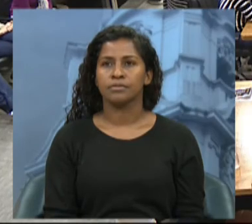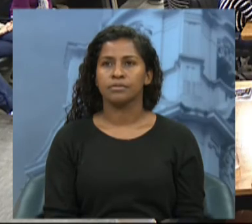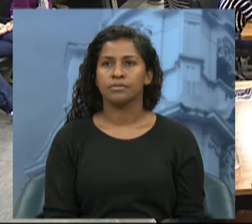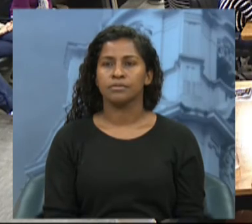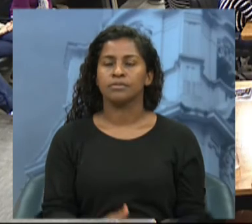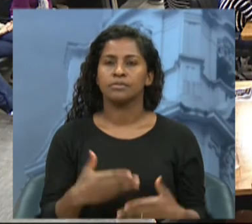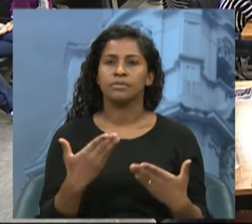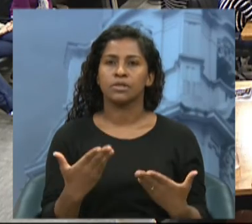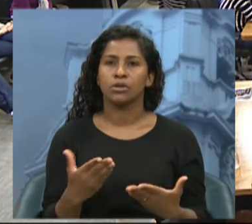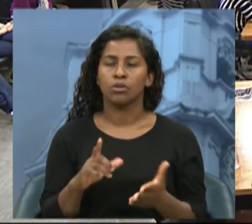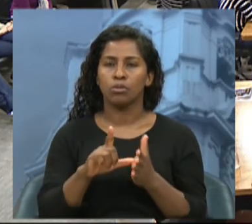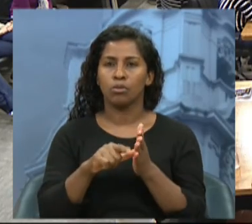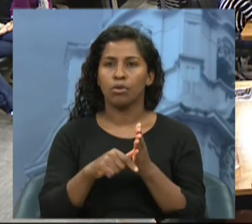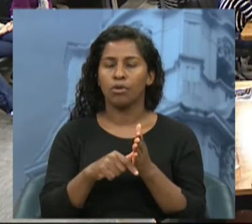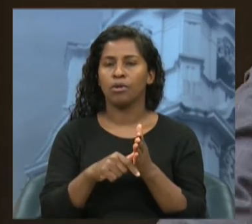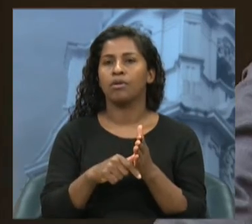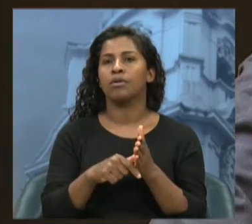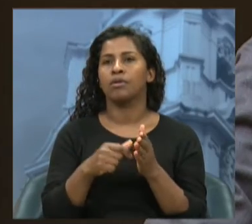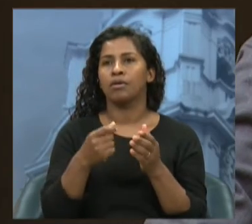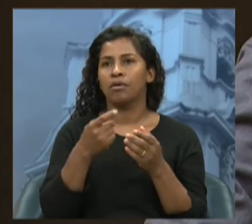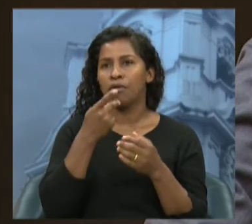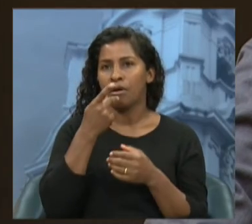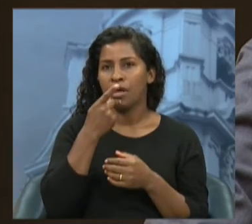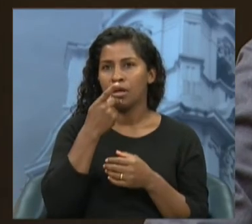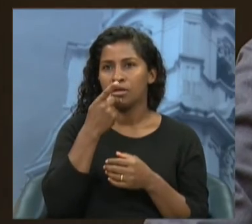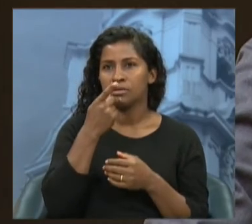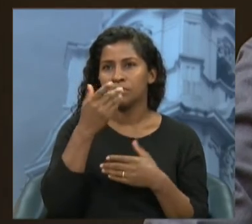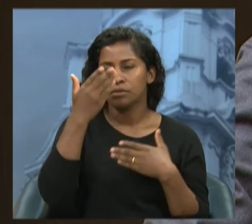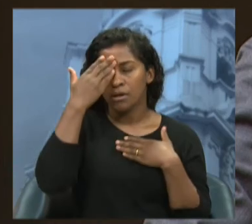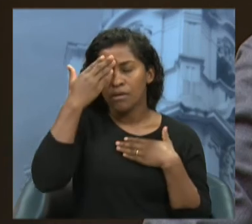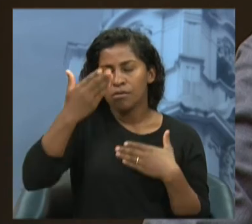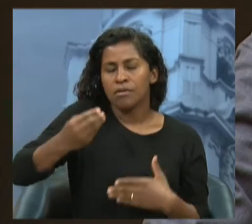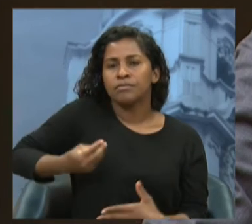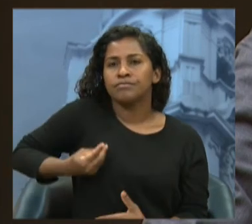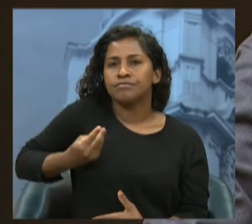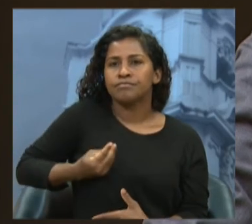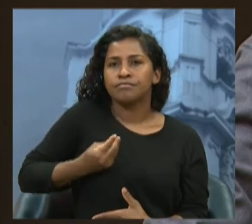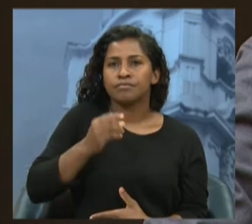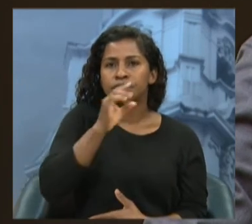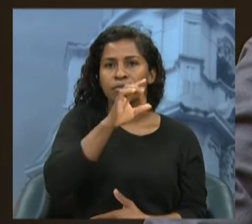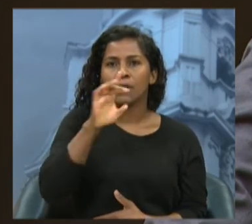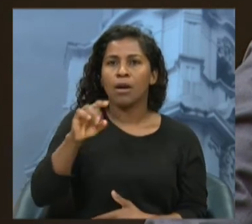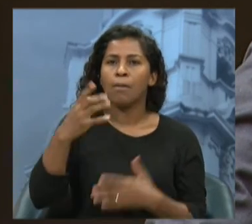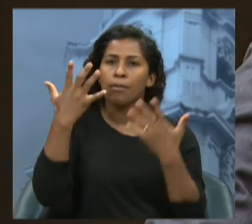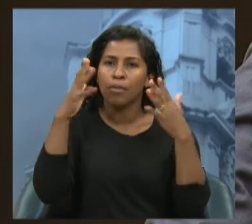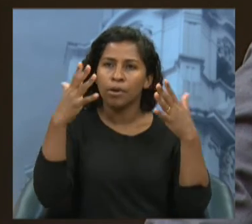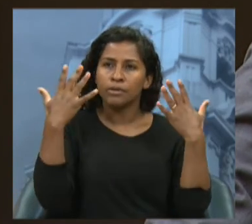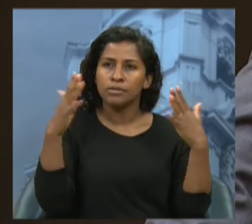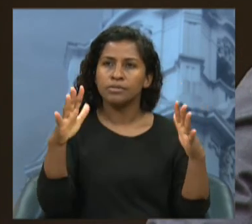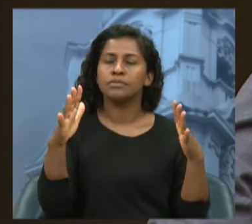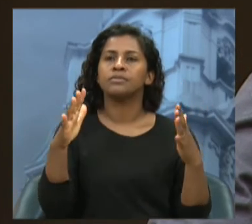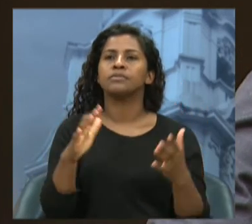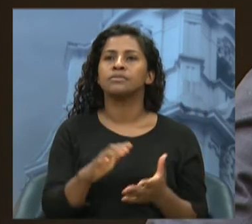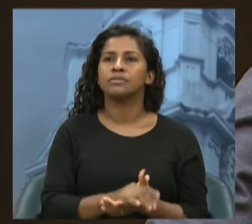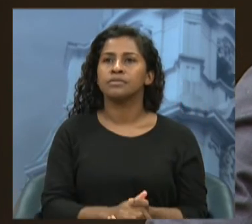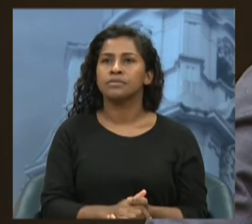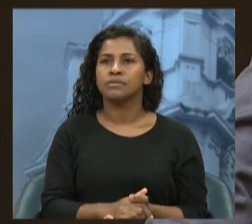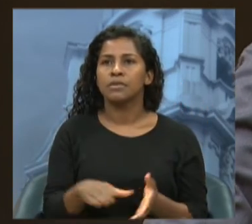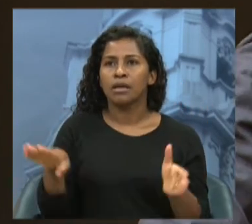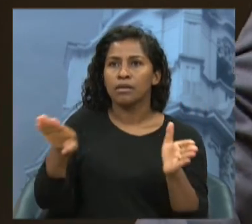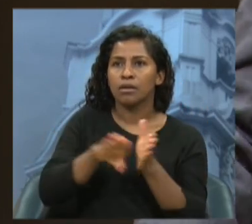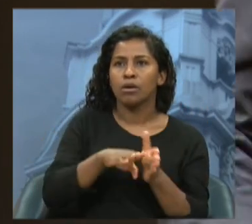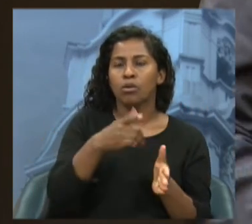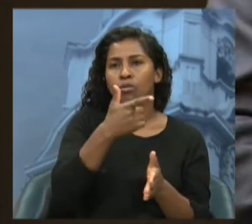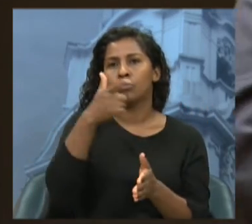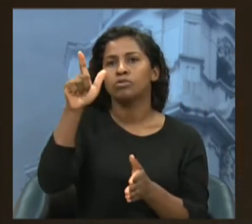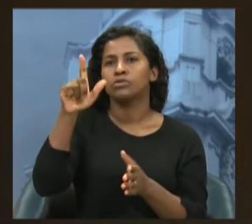Então, depois da palavra dos vereadores, agradecemos a presença das senhoras e dos senhores. Parabéns e até a